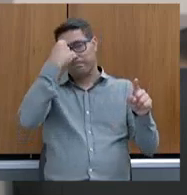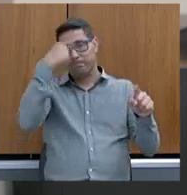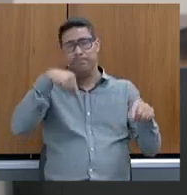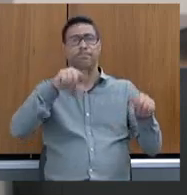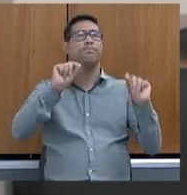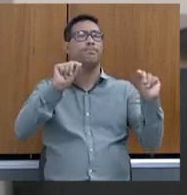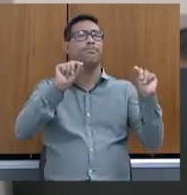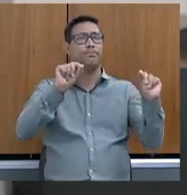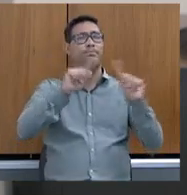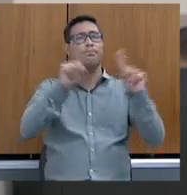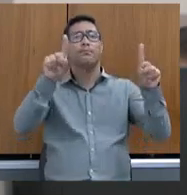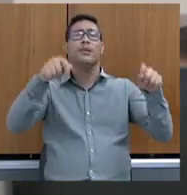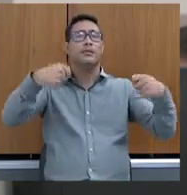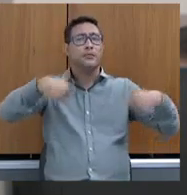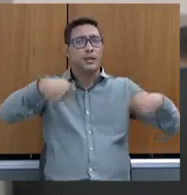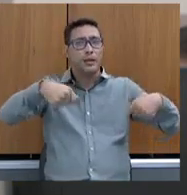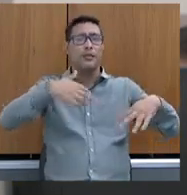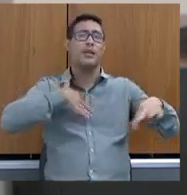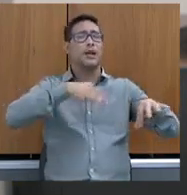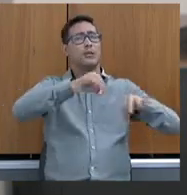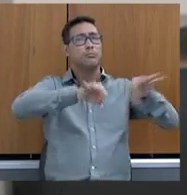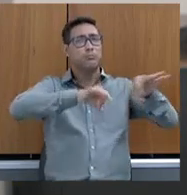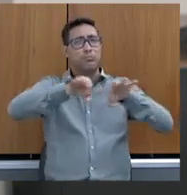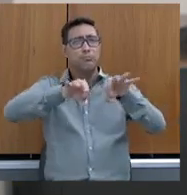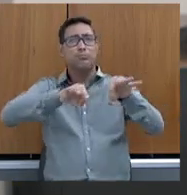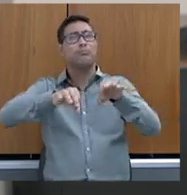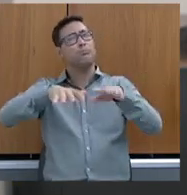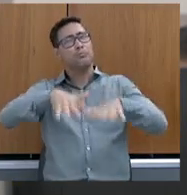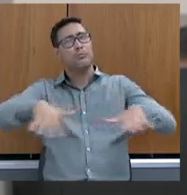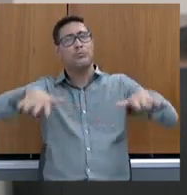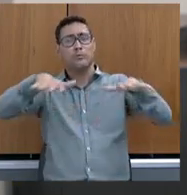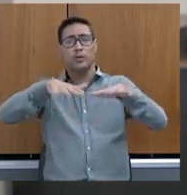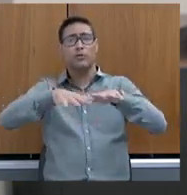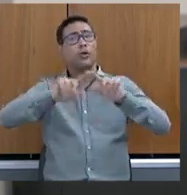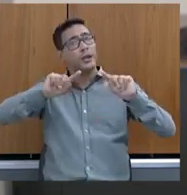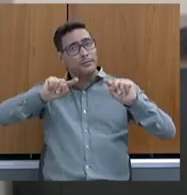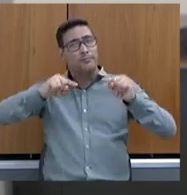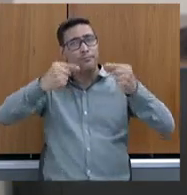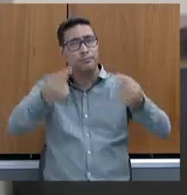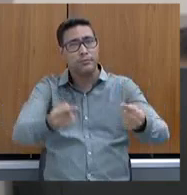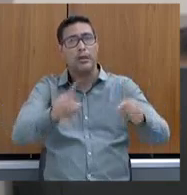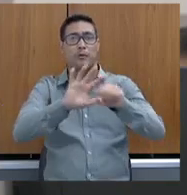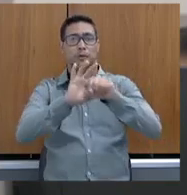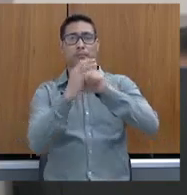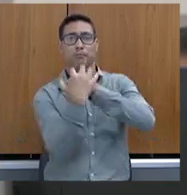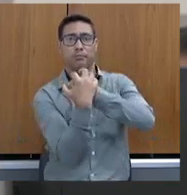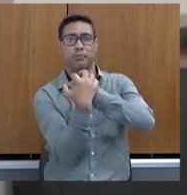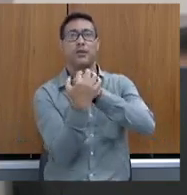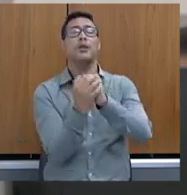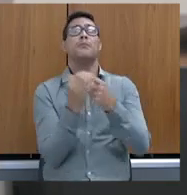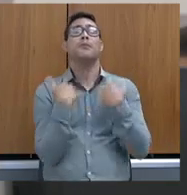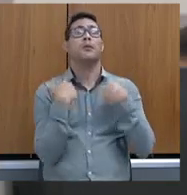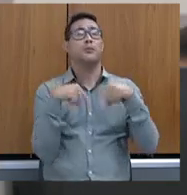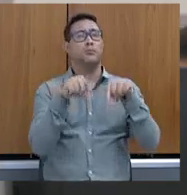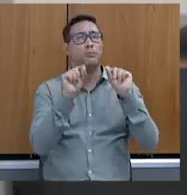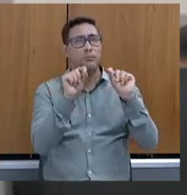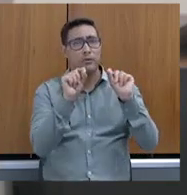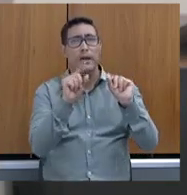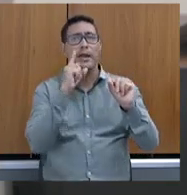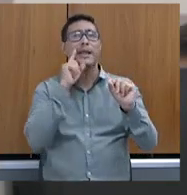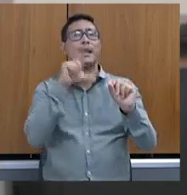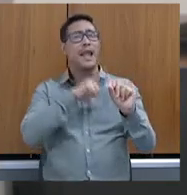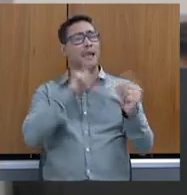na necessidade de reestruturar o setor no pós pandemia fomos ousados ao afirmarmos como